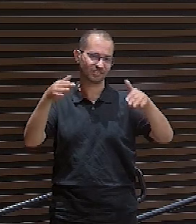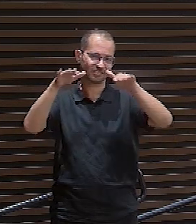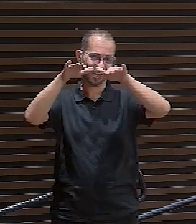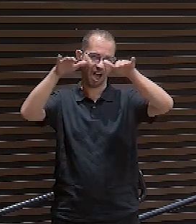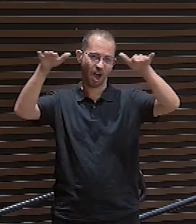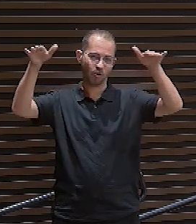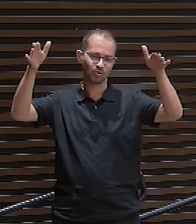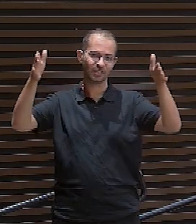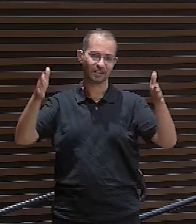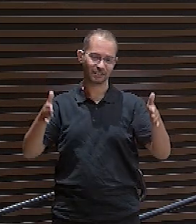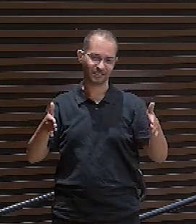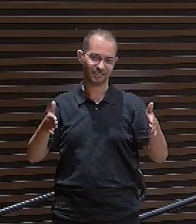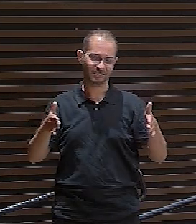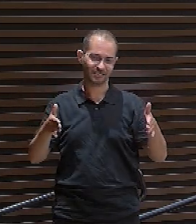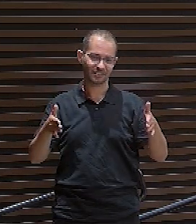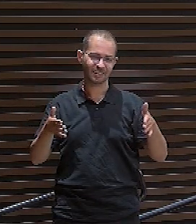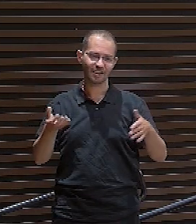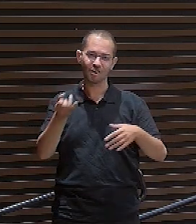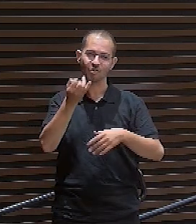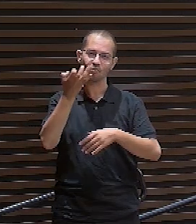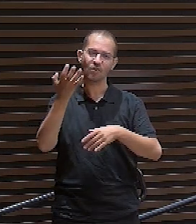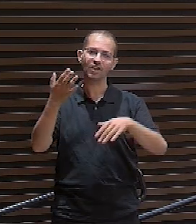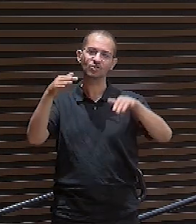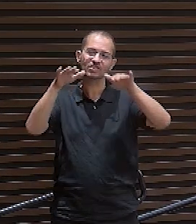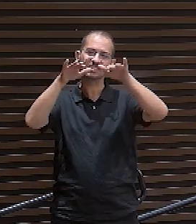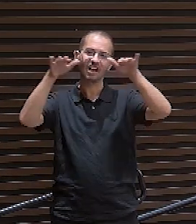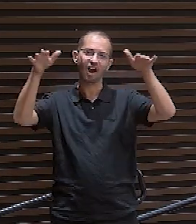Os tabernáculos são 3. E quantos são os altares?